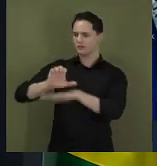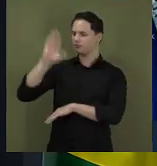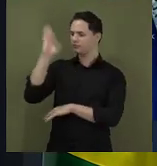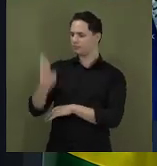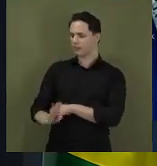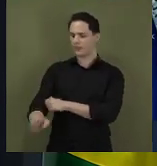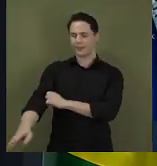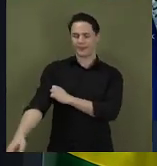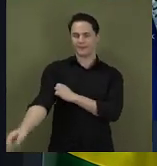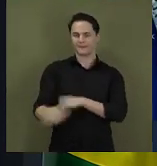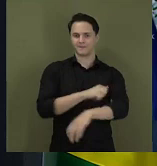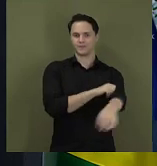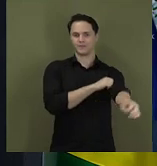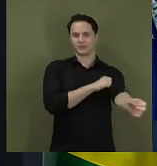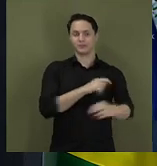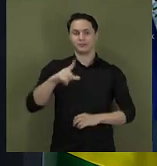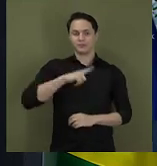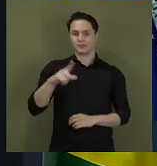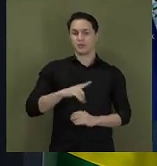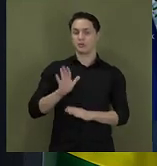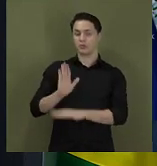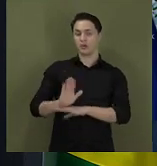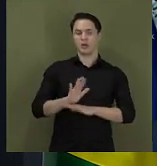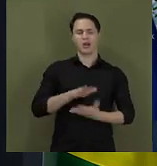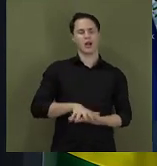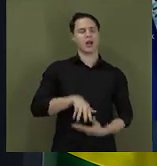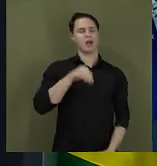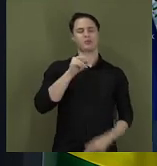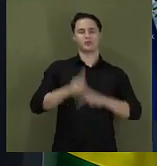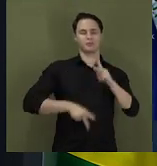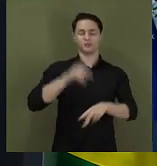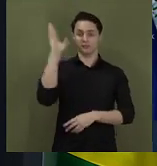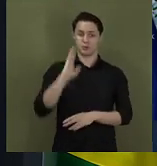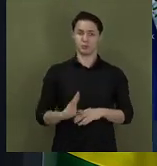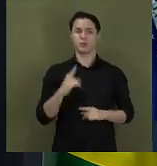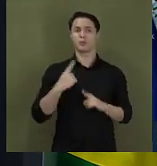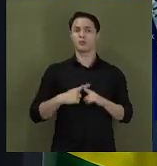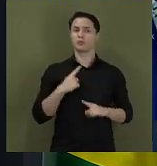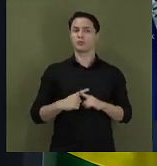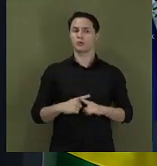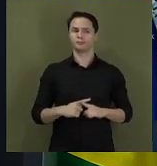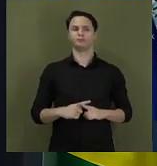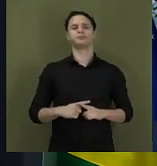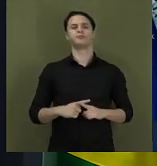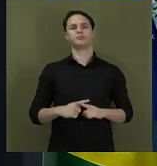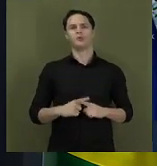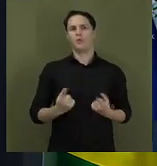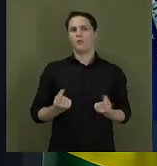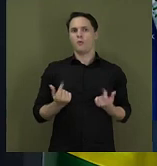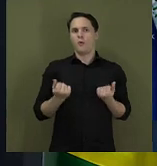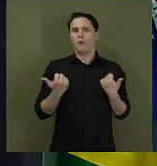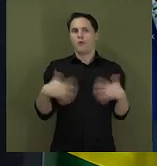e lavou a alma dos brasileiros naquele momento, porque grandes valores de forma